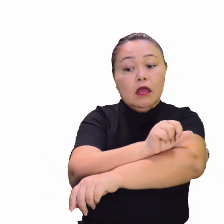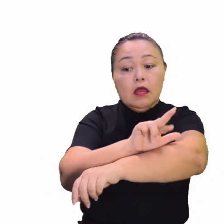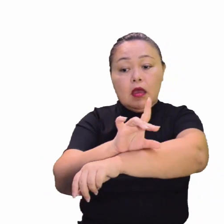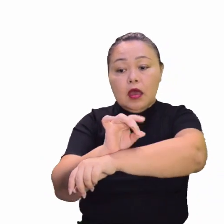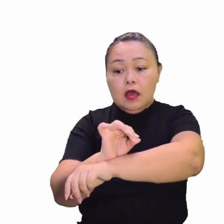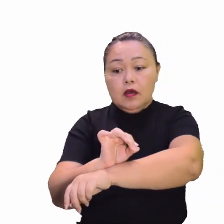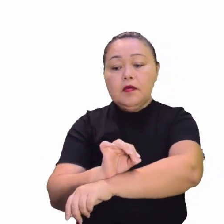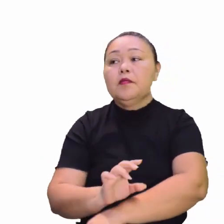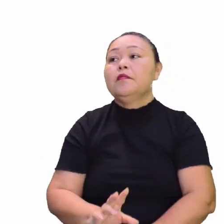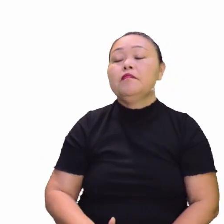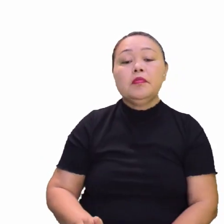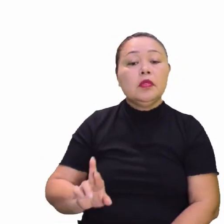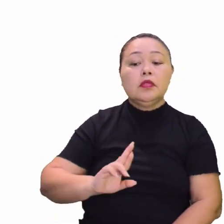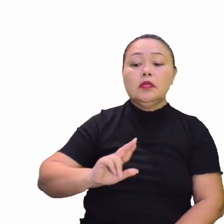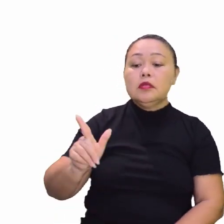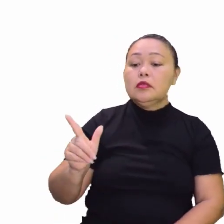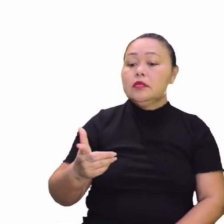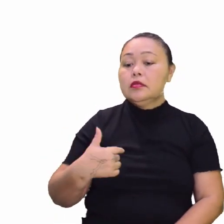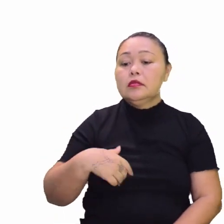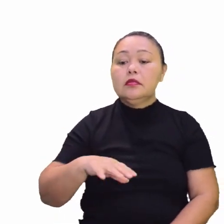é cerrado, não é